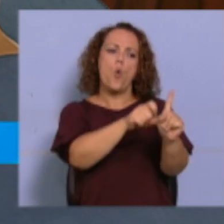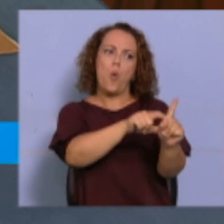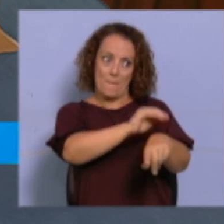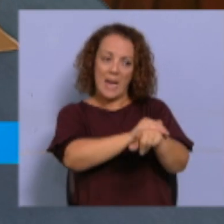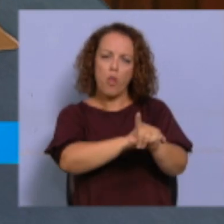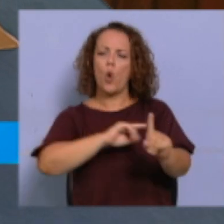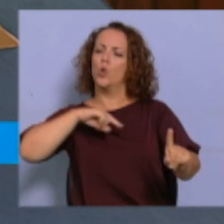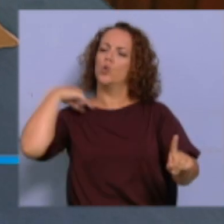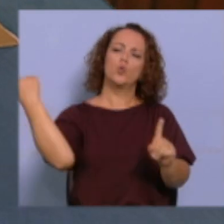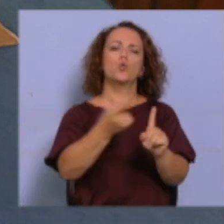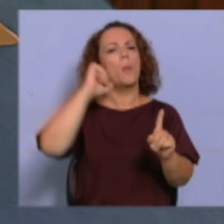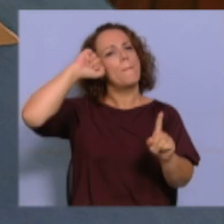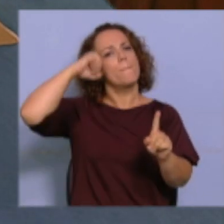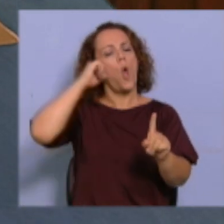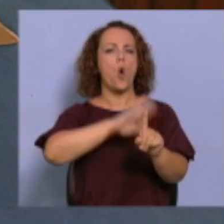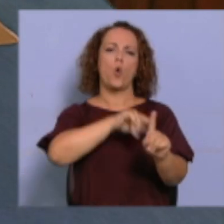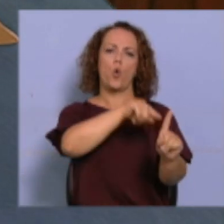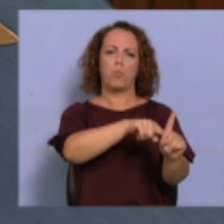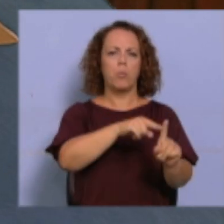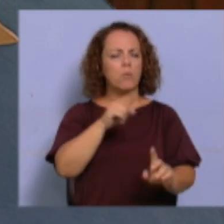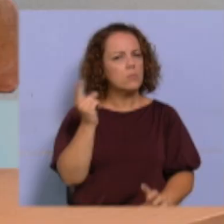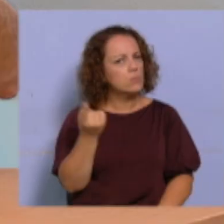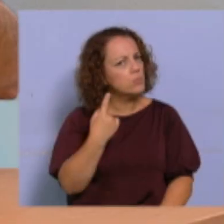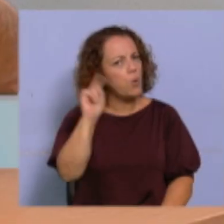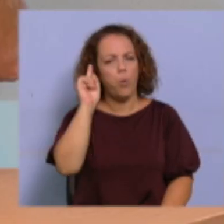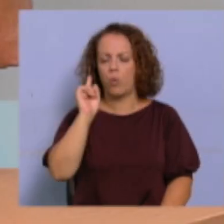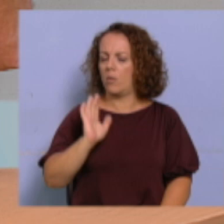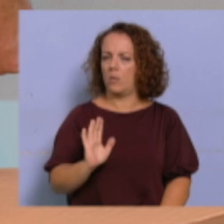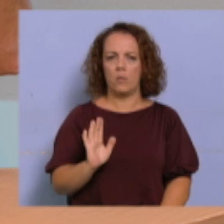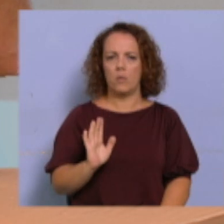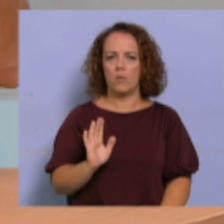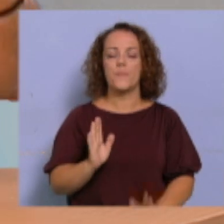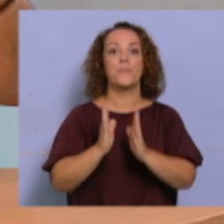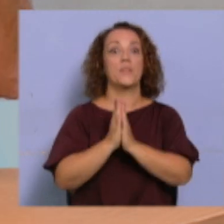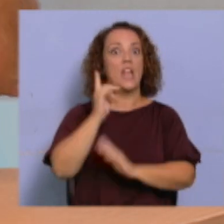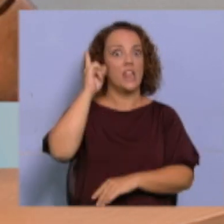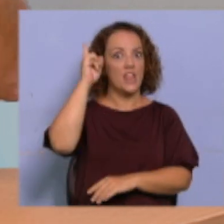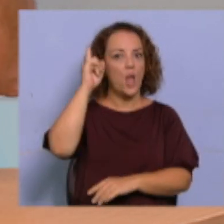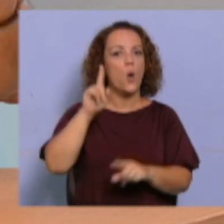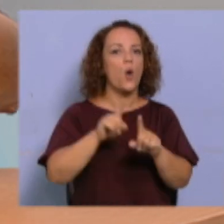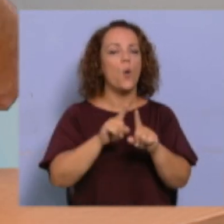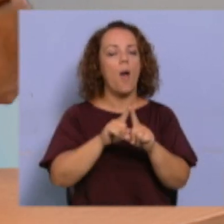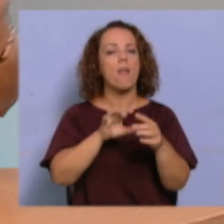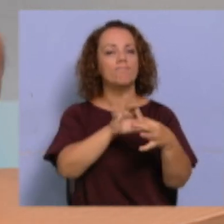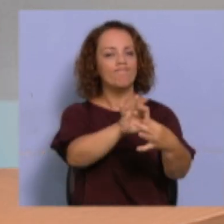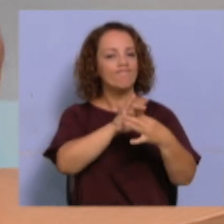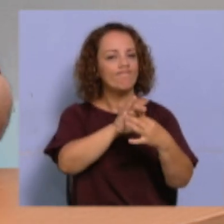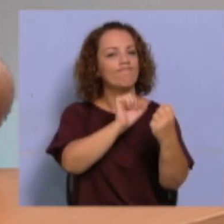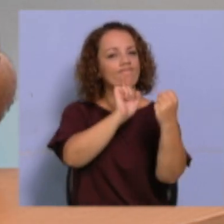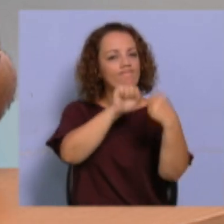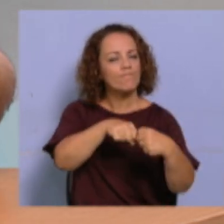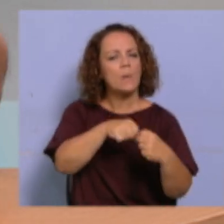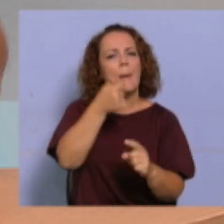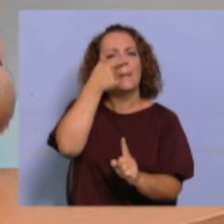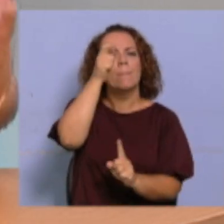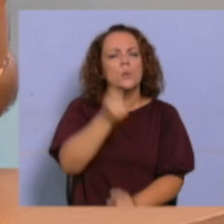gente vai apanhar por causa desse que pecou. Não. Deus tem um pacto de amizade e de aliança individual com cada